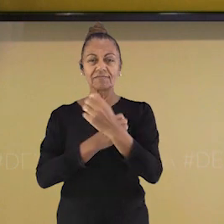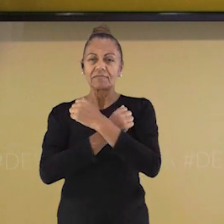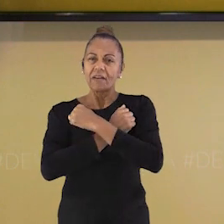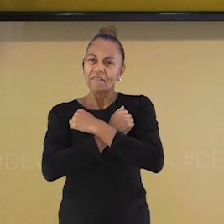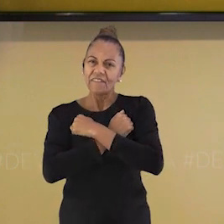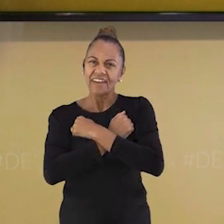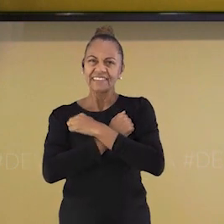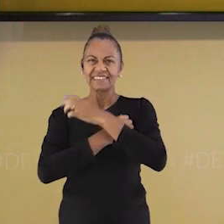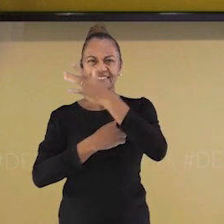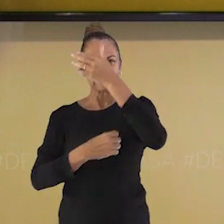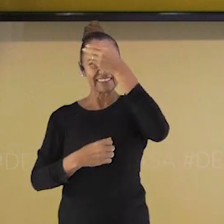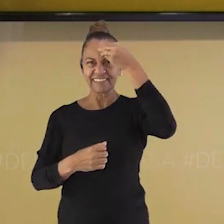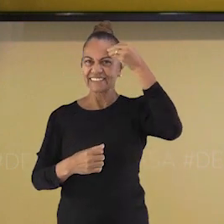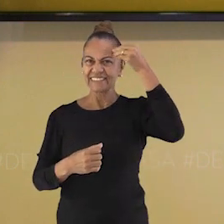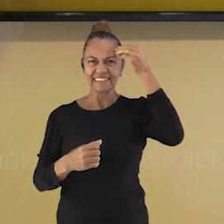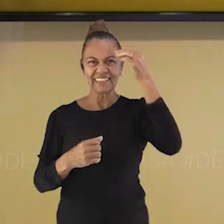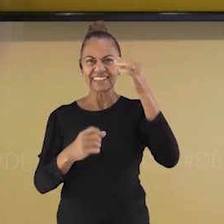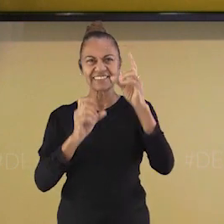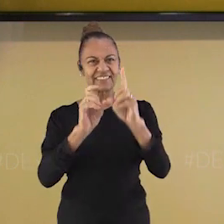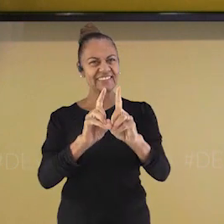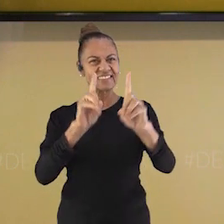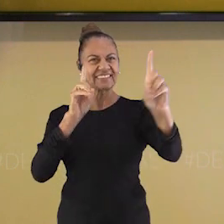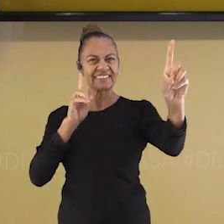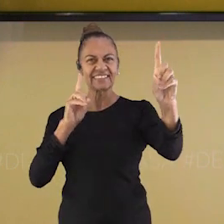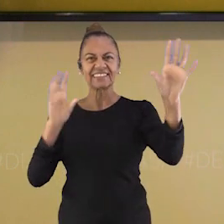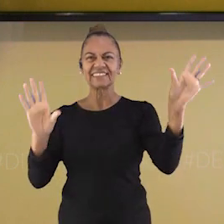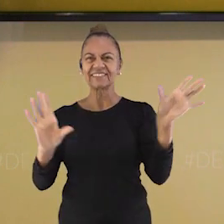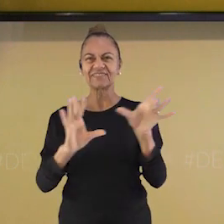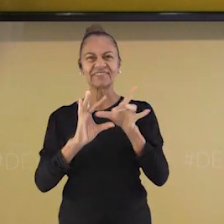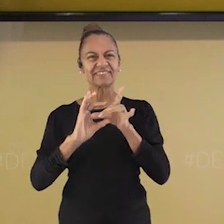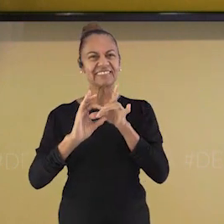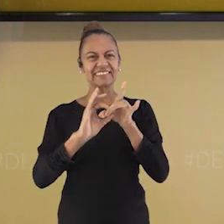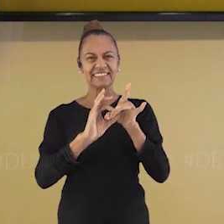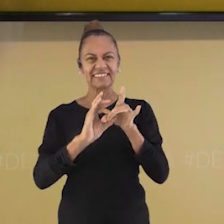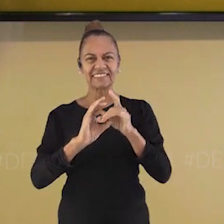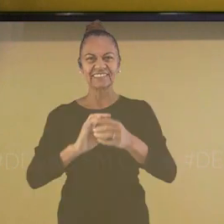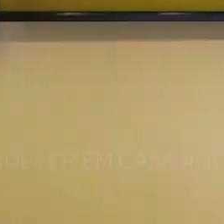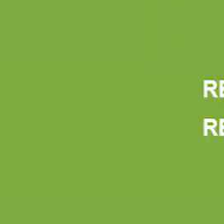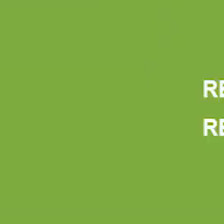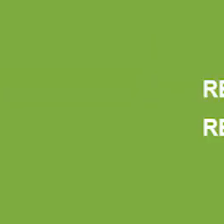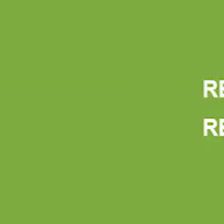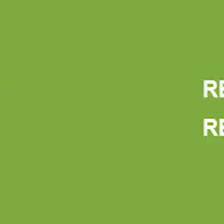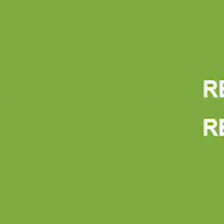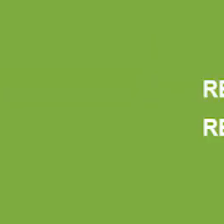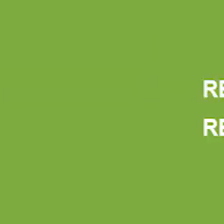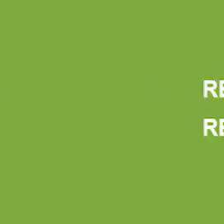grande abraço virtual e não se esqueçam, mesmo distante, estamos juntos!